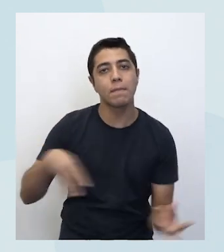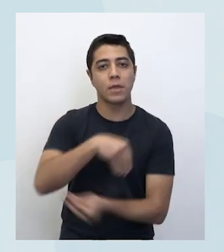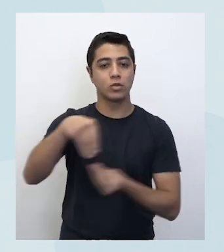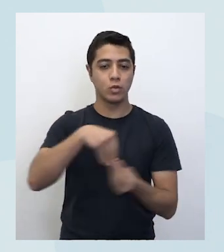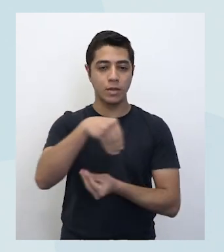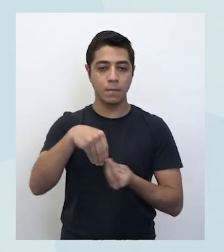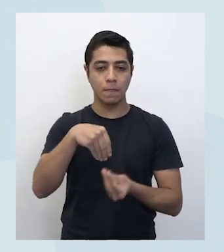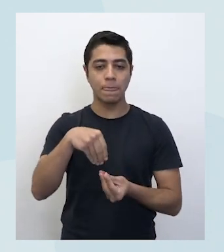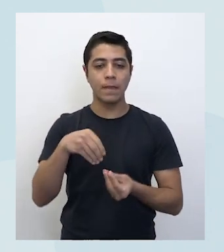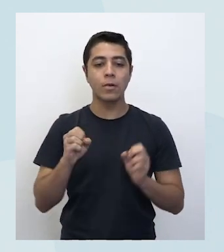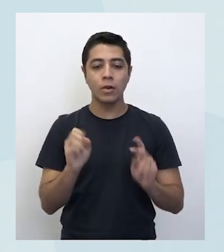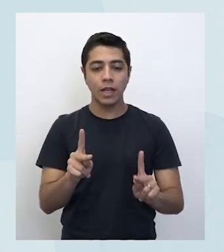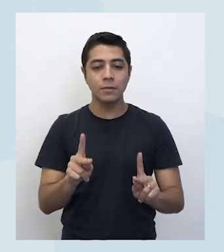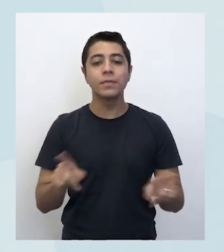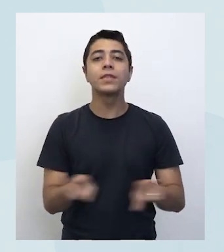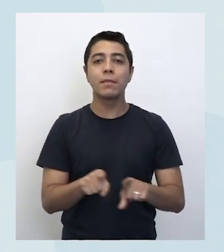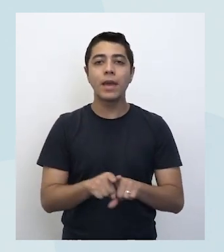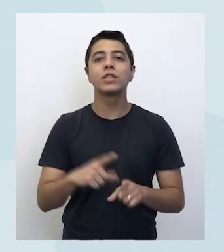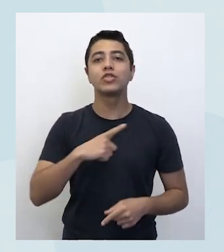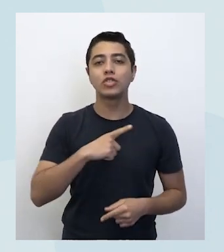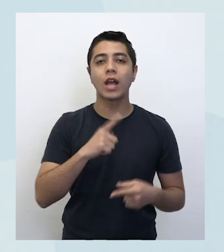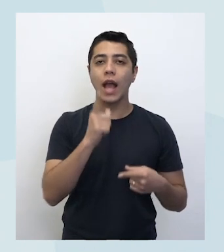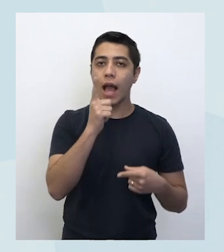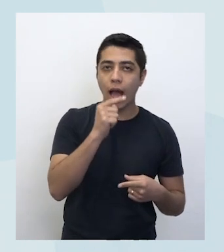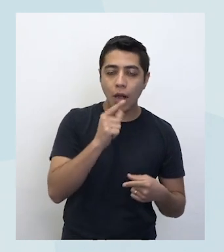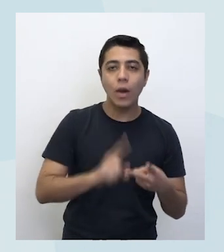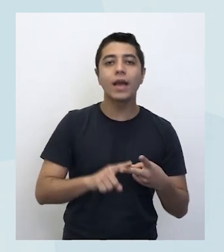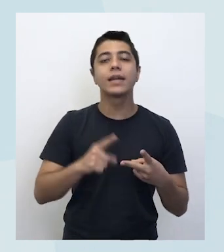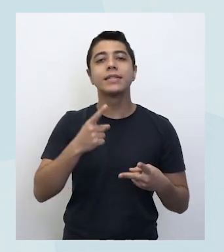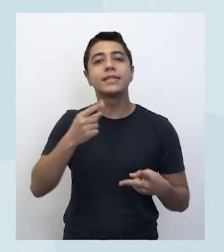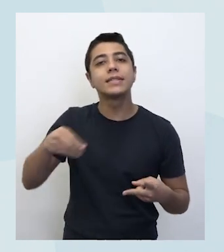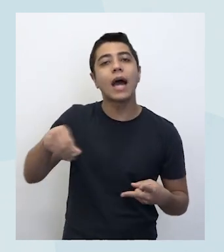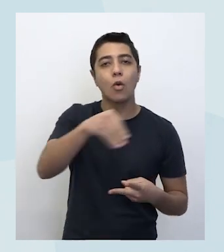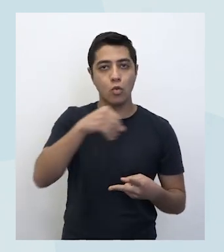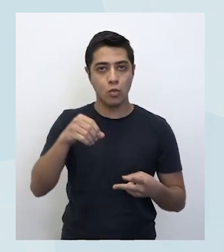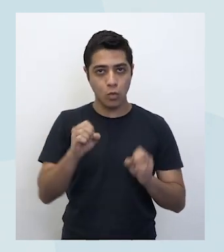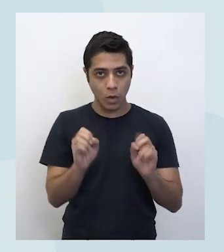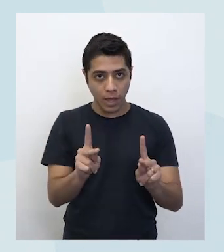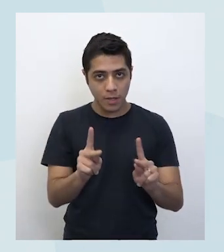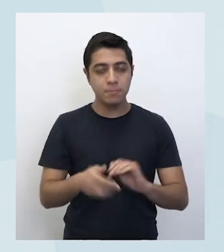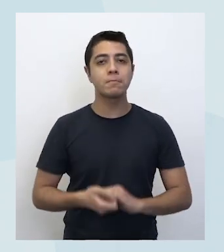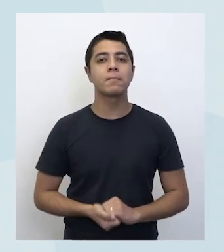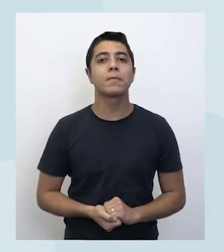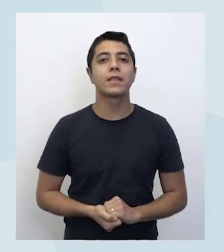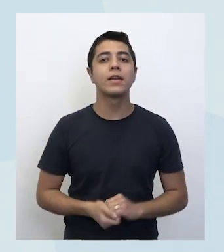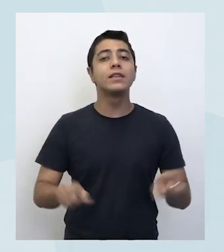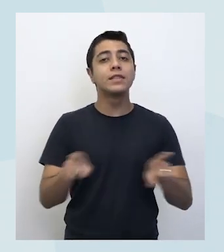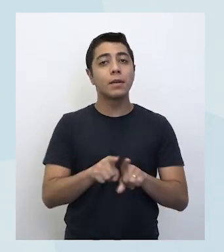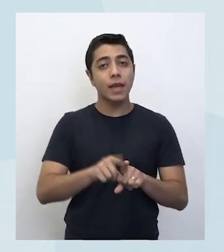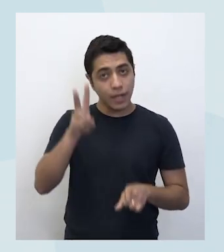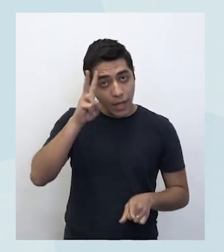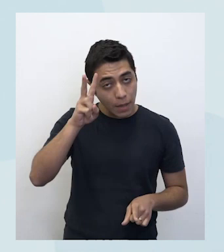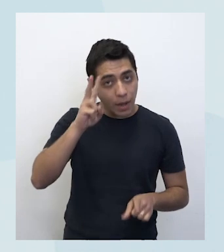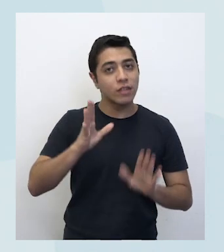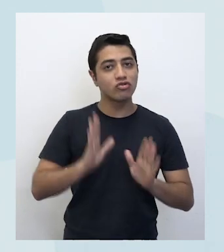o outros íons que compõem o ácido e a base, perfeito? Relembrando um pouquinho aqui que nós vimos lá no primeiro bimestre,